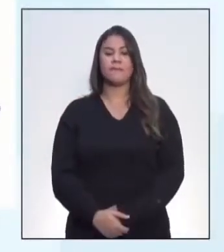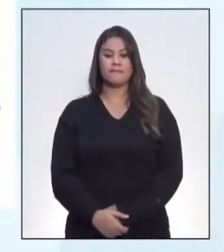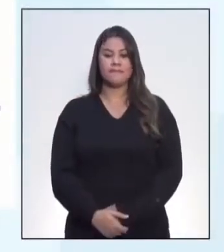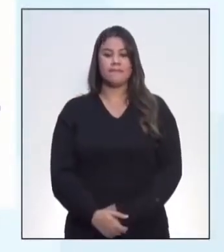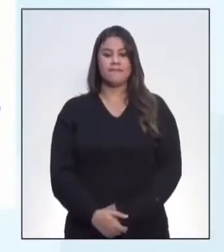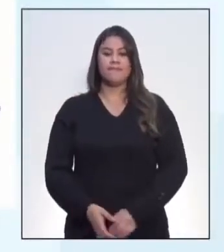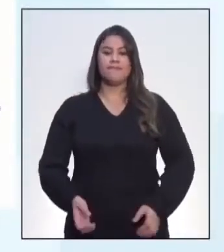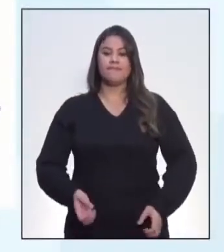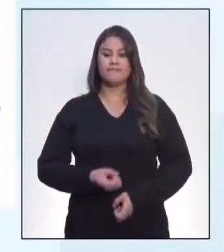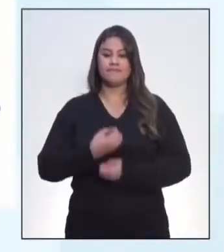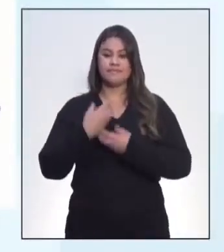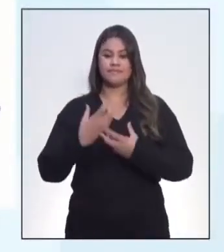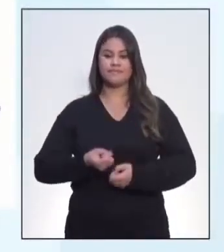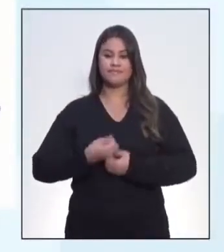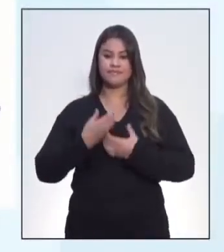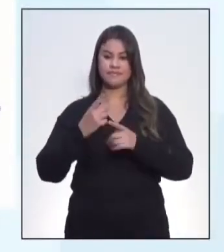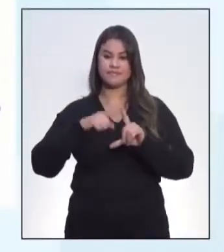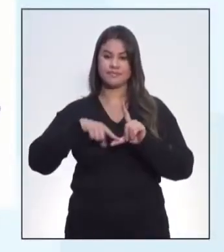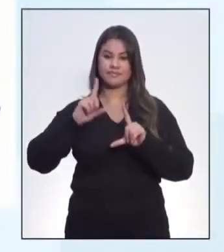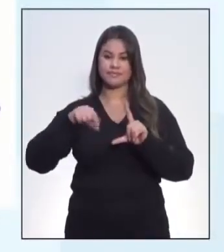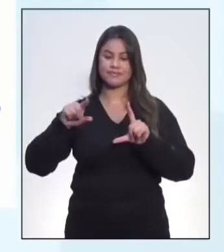infográfico extremamente